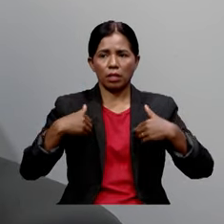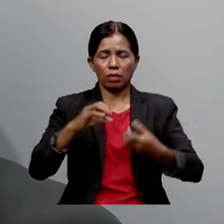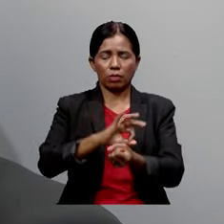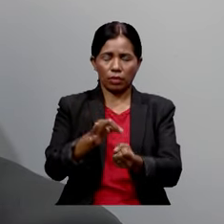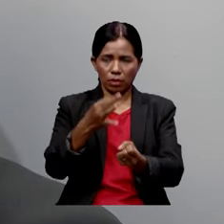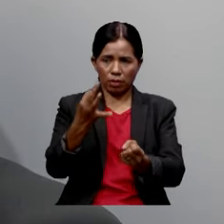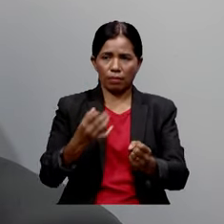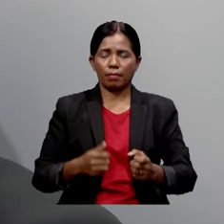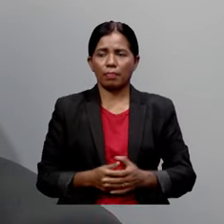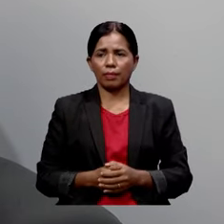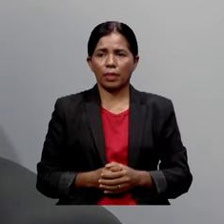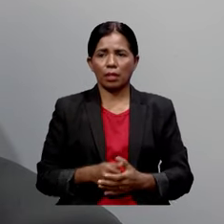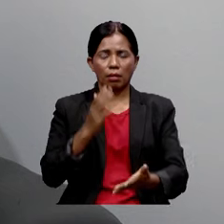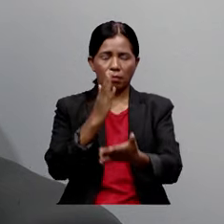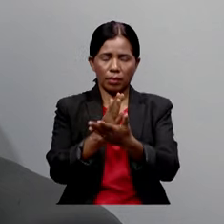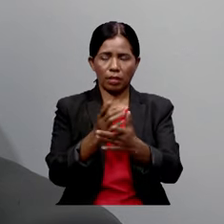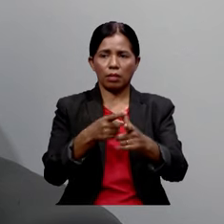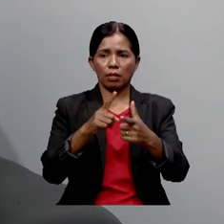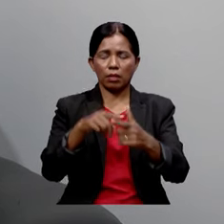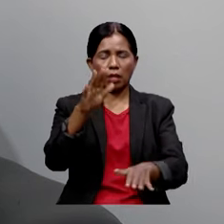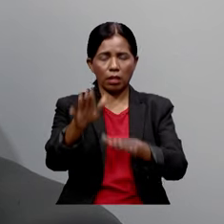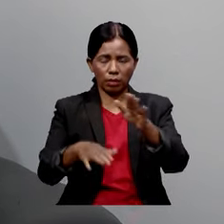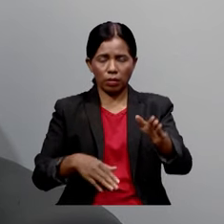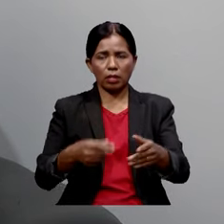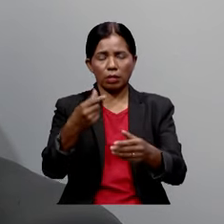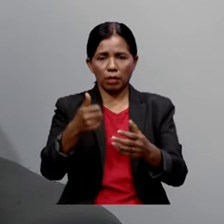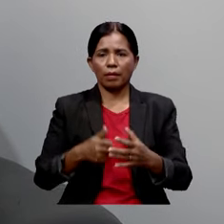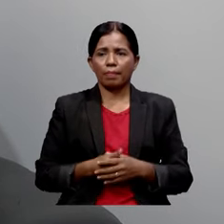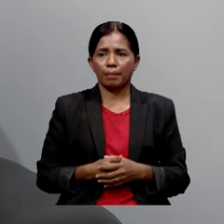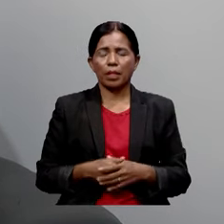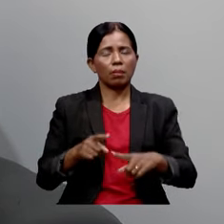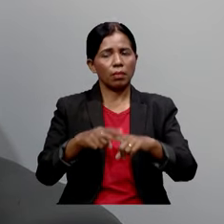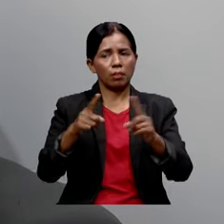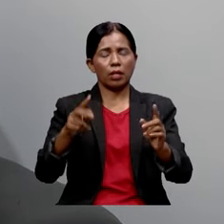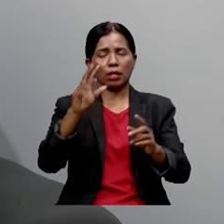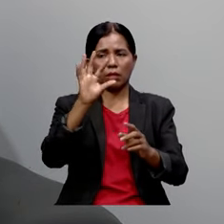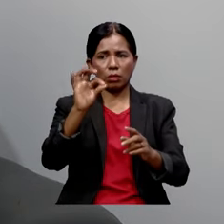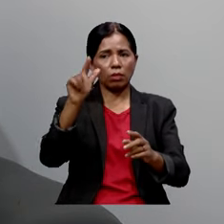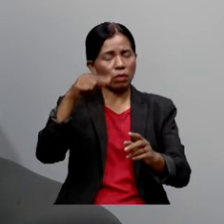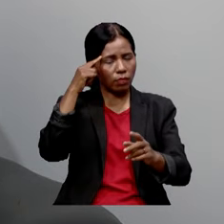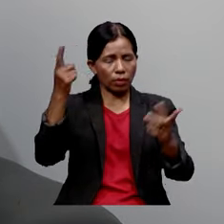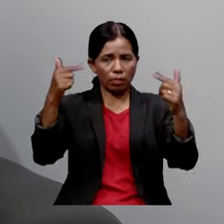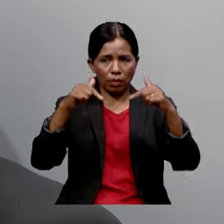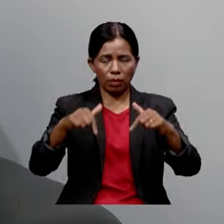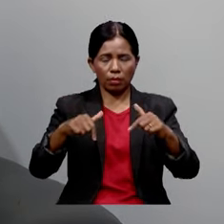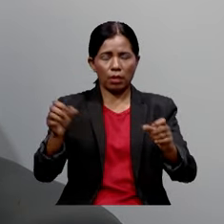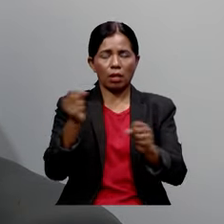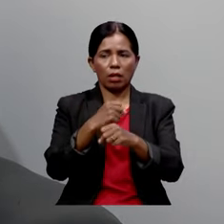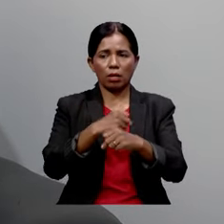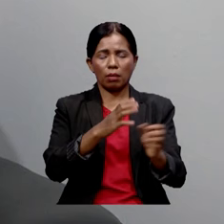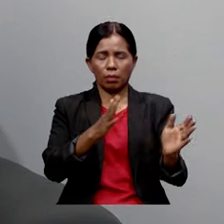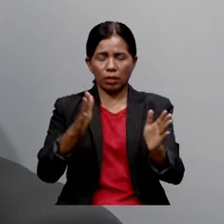Covid-19, né? Vê parado o dia, consegue lá o do Nituan, mas bem, o nono governo mais vale, mas vai concluir o processo